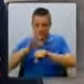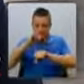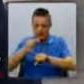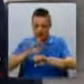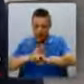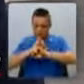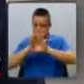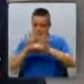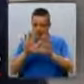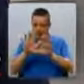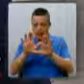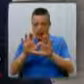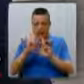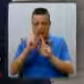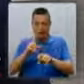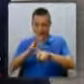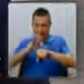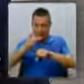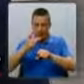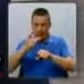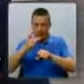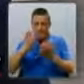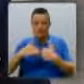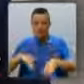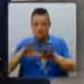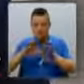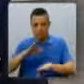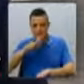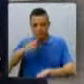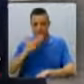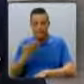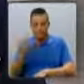clara do que os muçulmanos, mas pouco mais dizem do que isto, Helder.